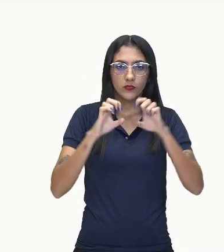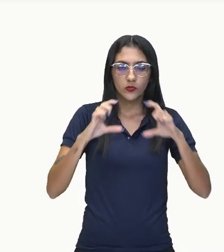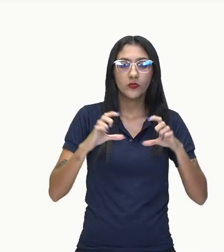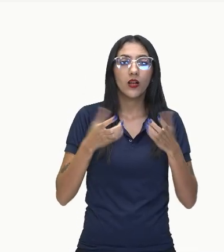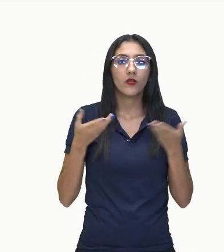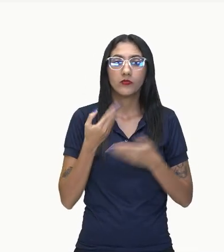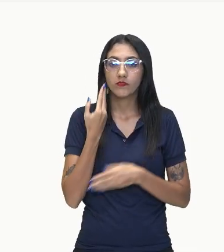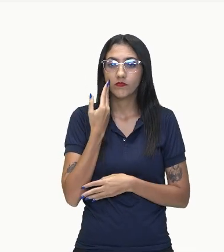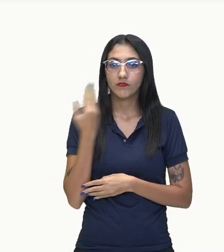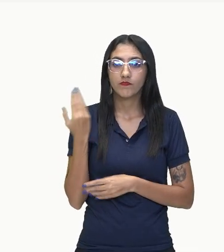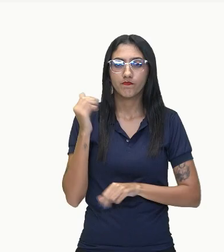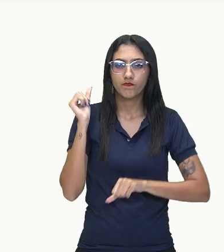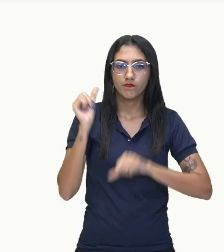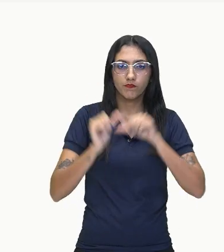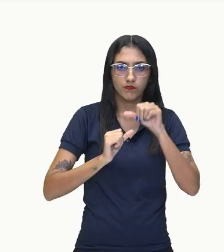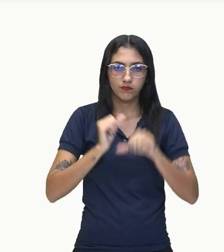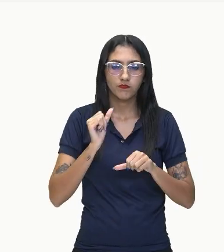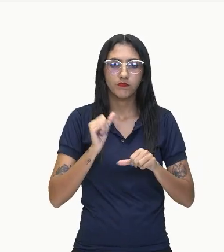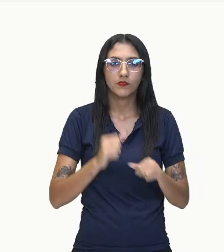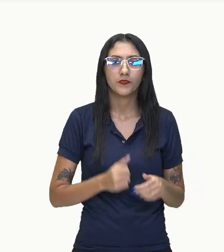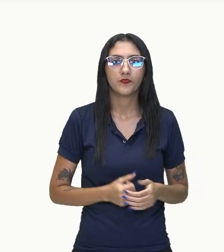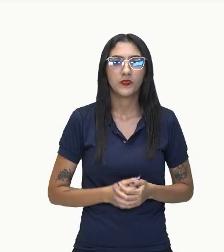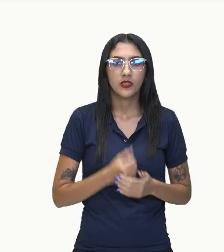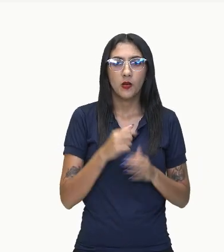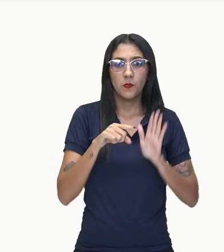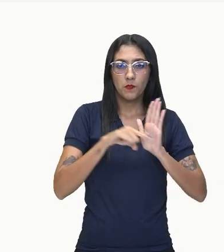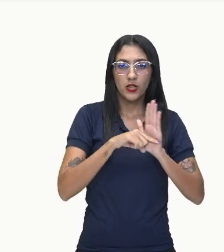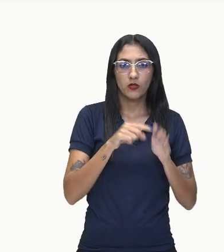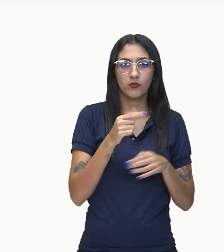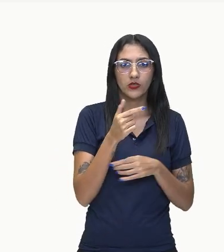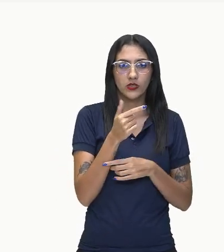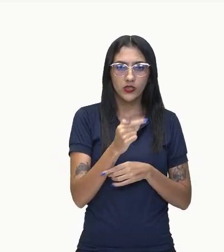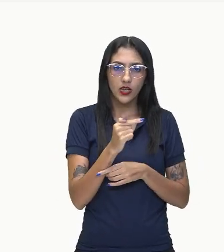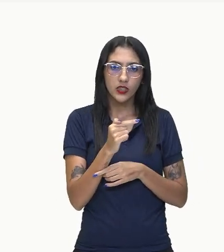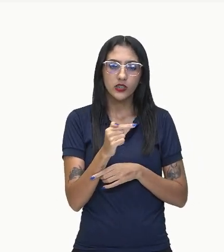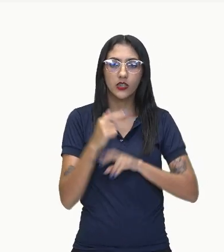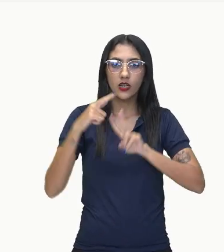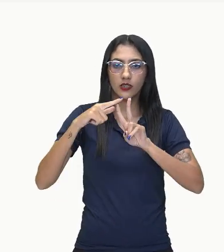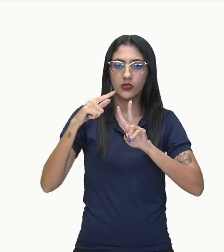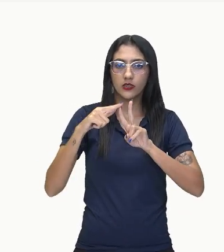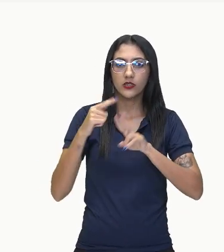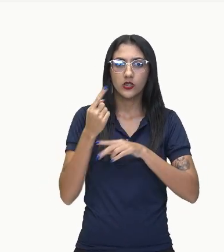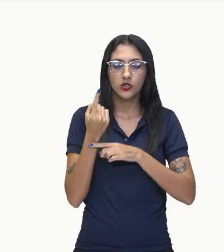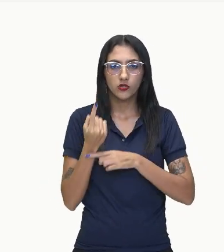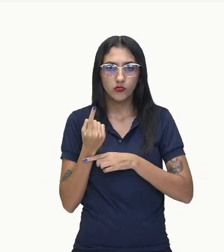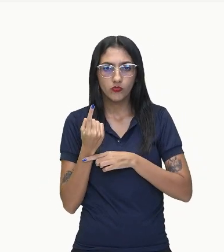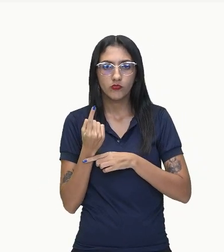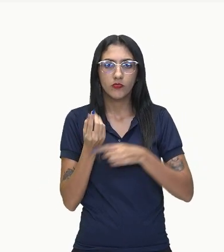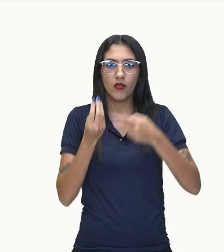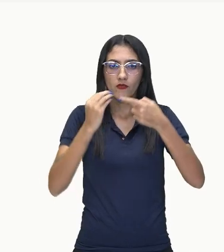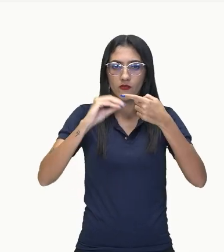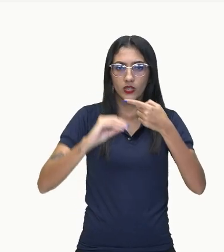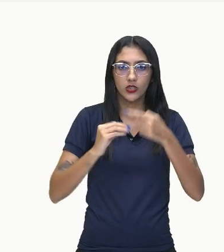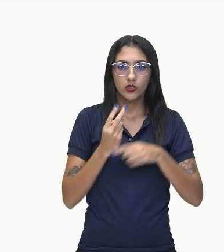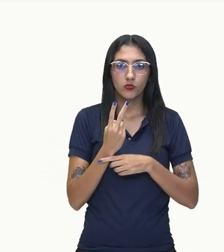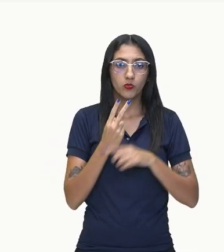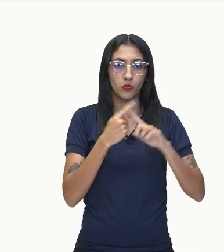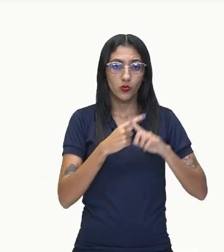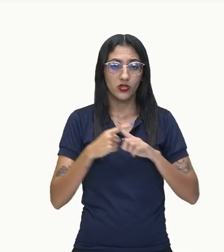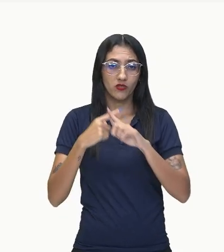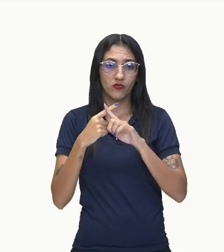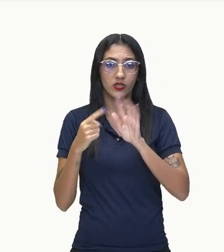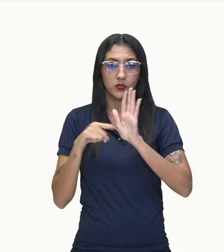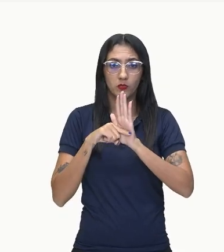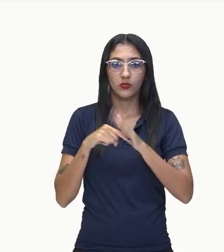x é menos 7, mais ou menos raiz de 1, sobre 2 vezes menos 1. Lembrando que aqui o a é